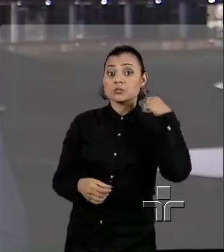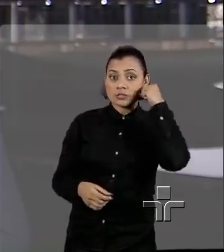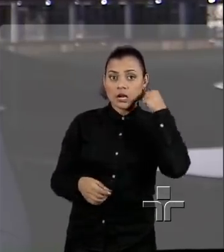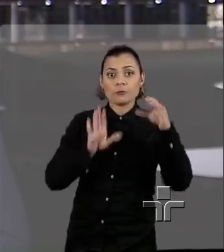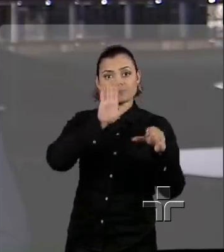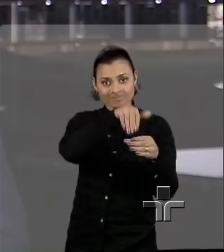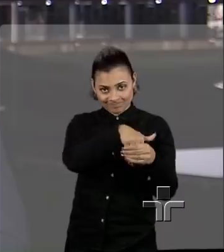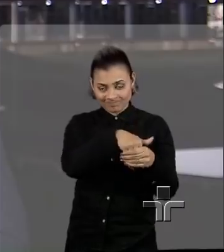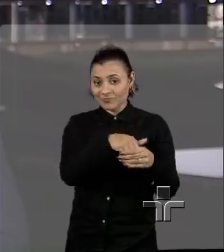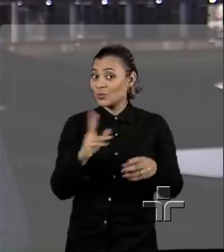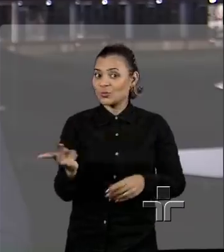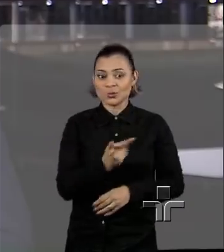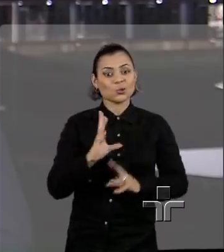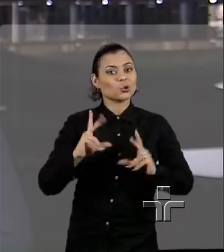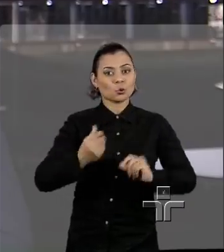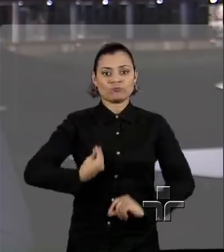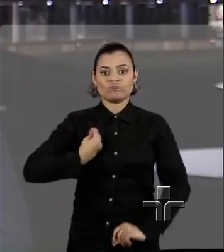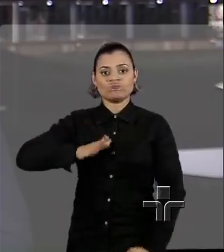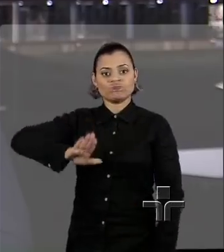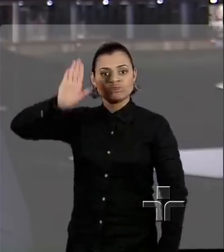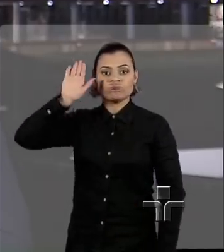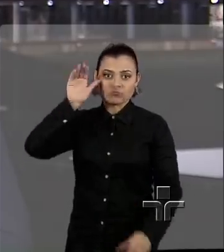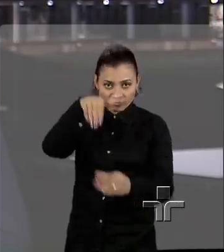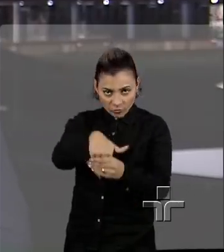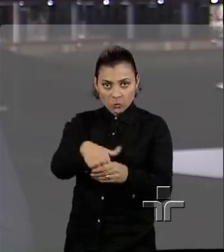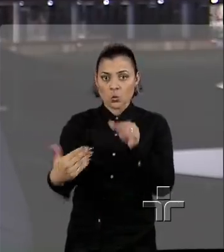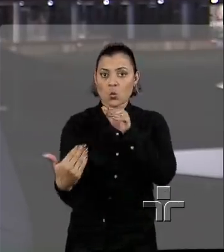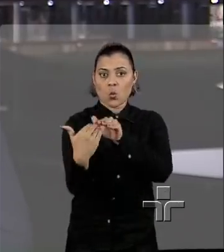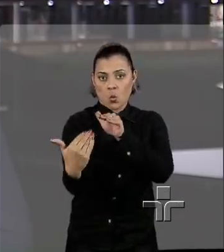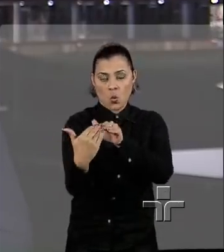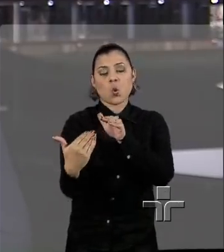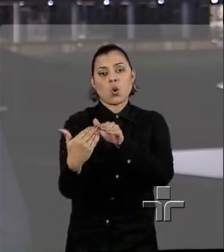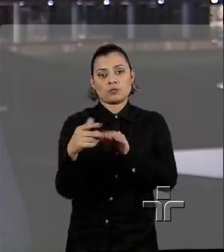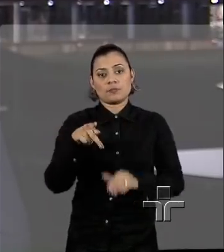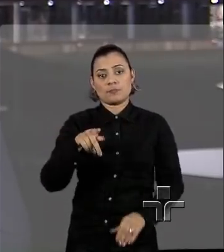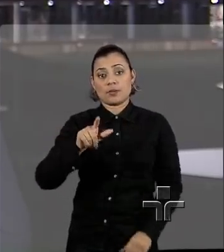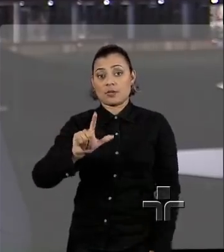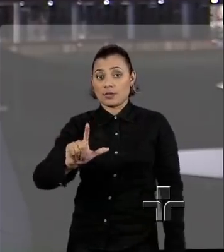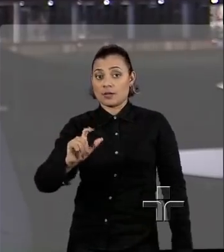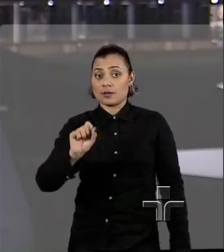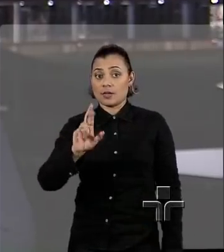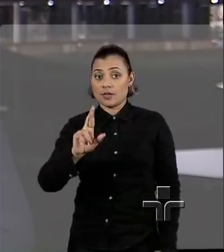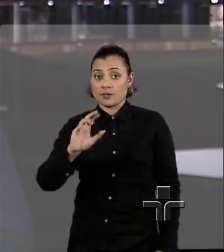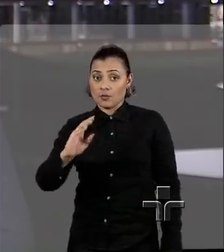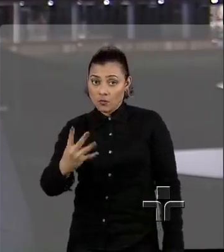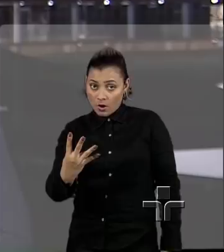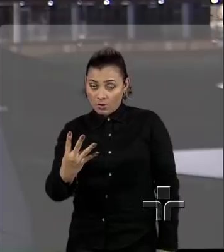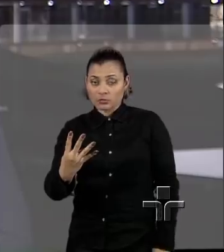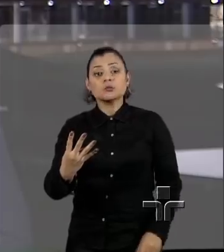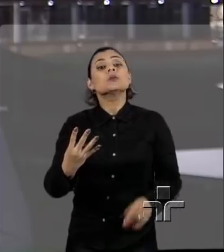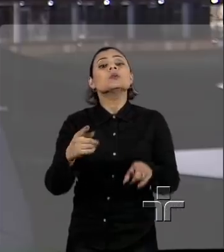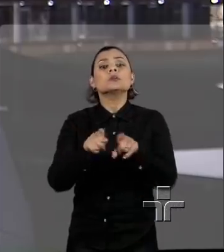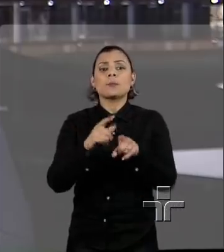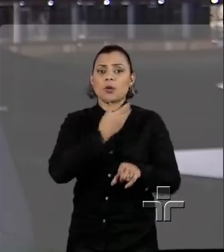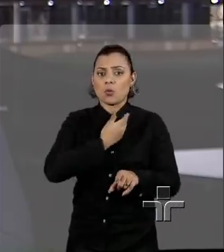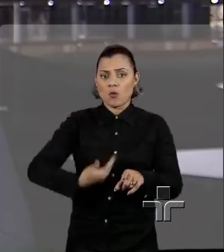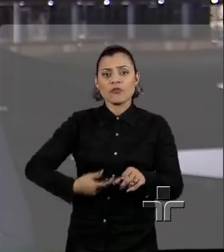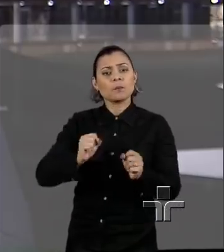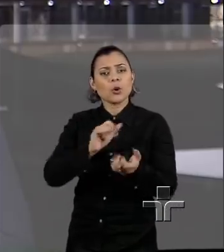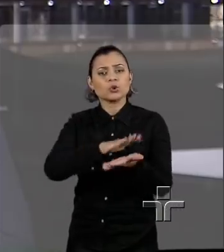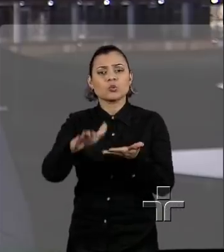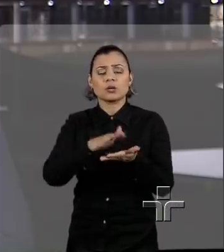senadores, todos os presentes na sessão, votando favoravelmente ao PLN 4. E com isso, o governo poderá